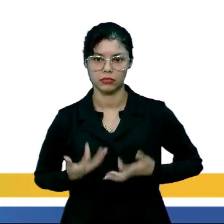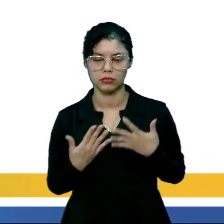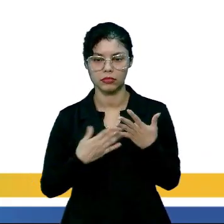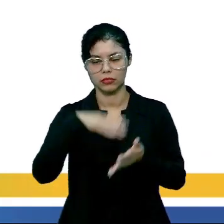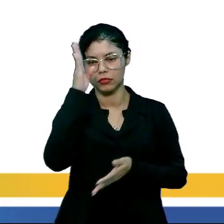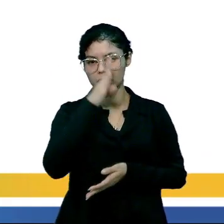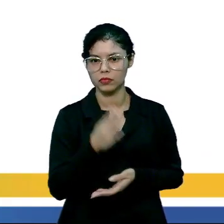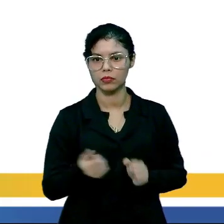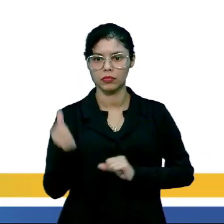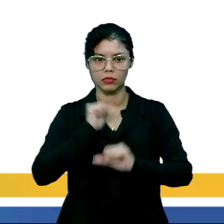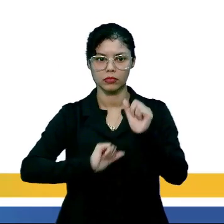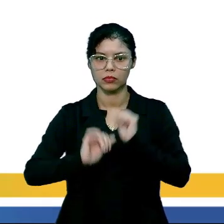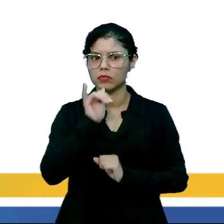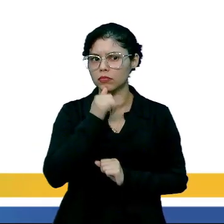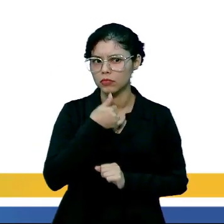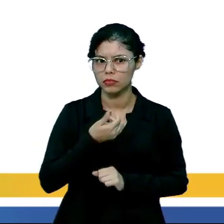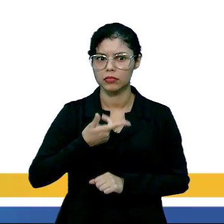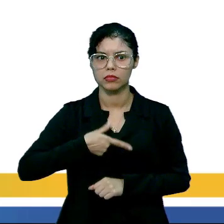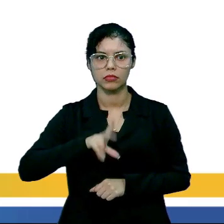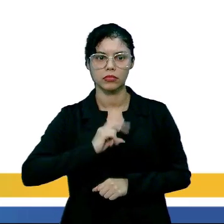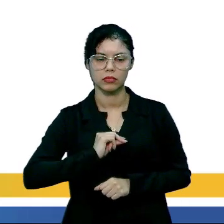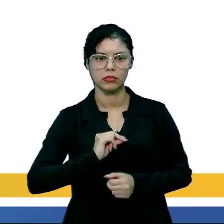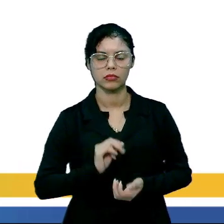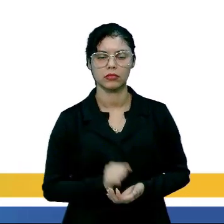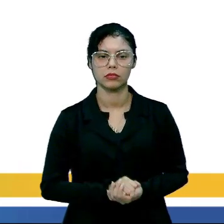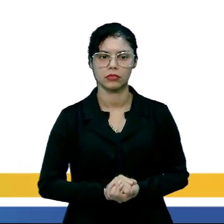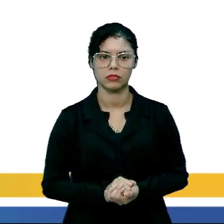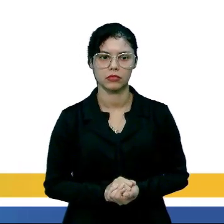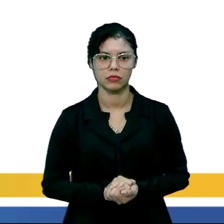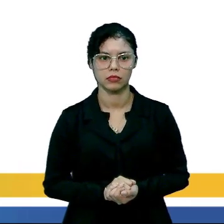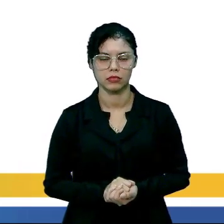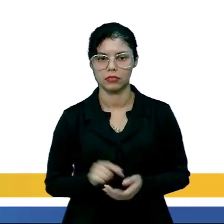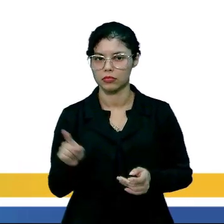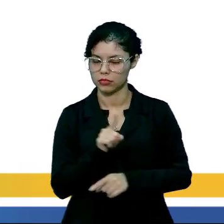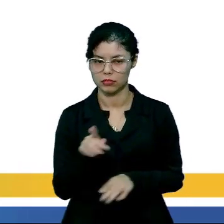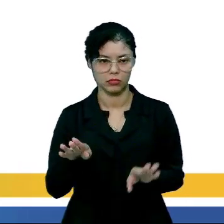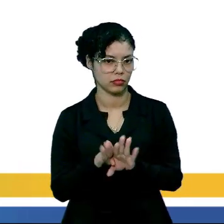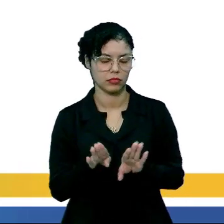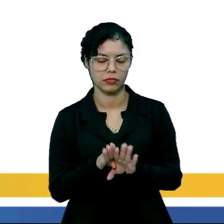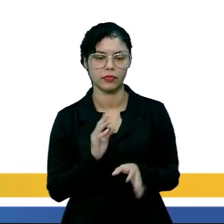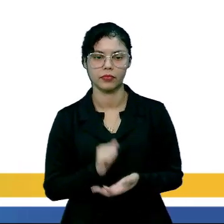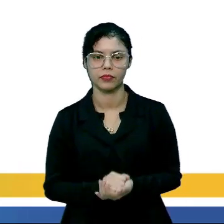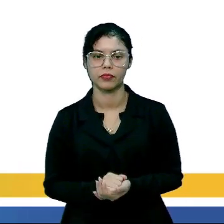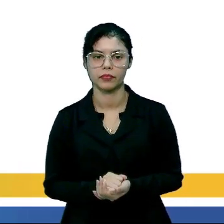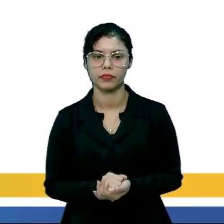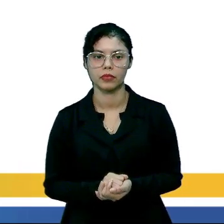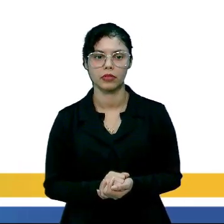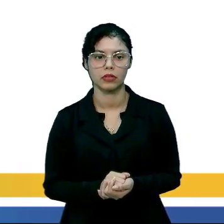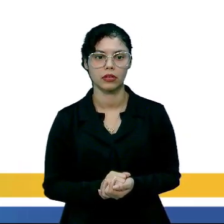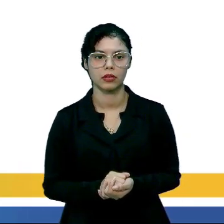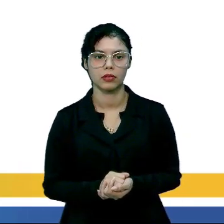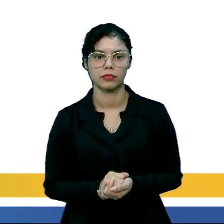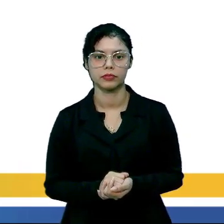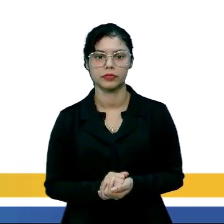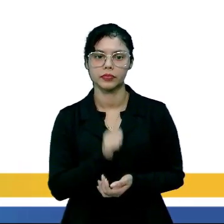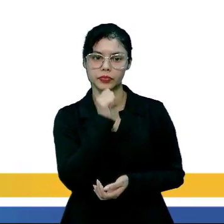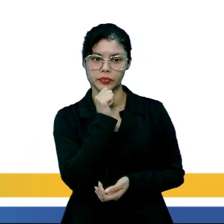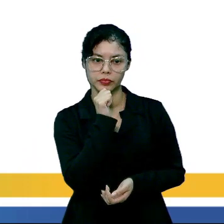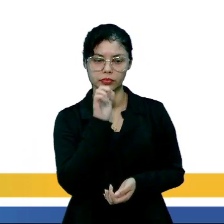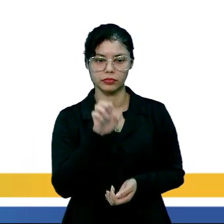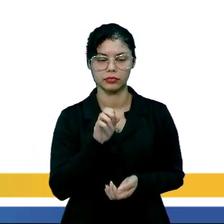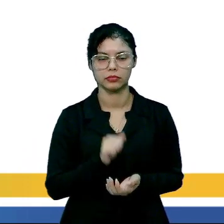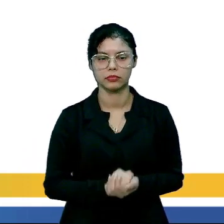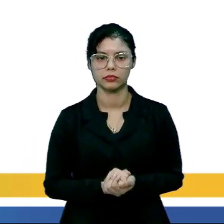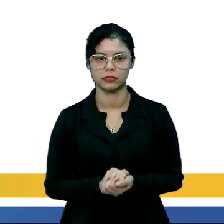Destaca o sentimentalismo brasileiro, contrário à tristeza dos portugueses, não é também esse o foco, tá? E